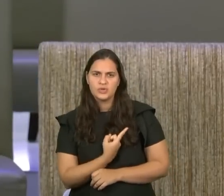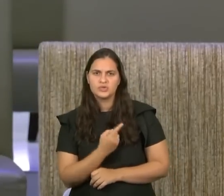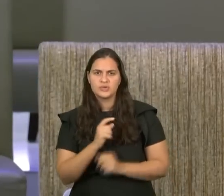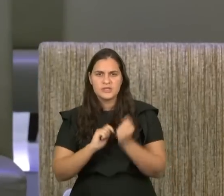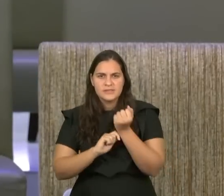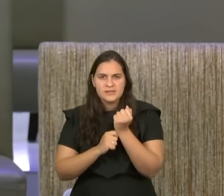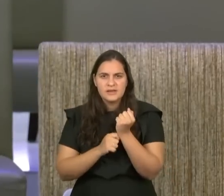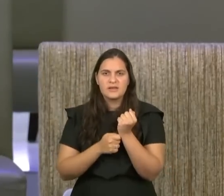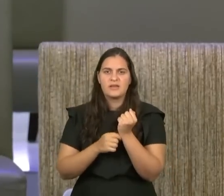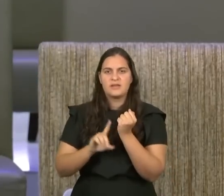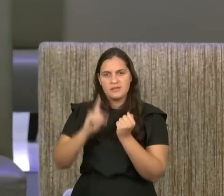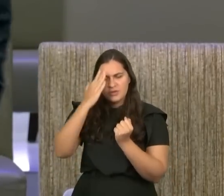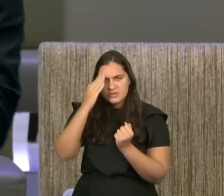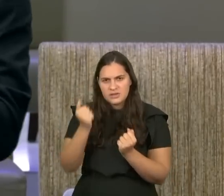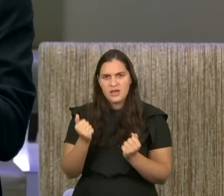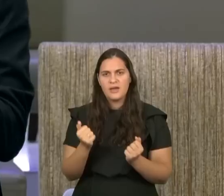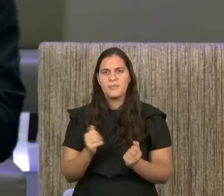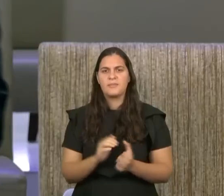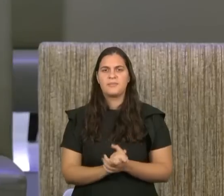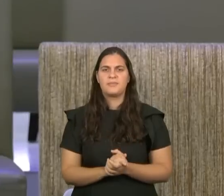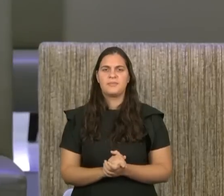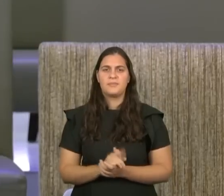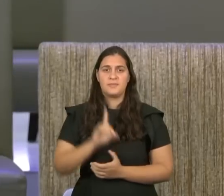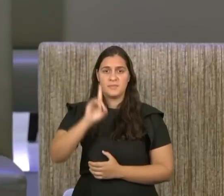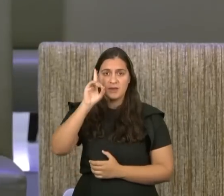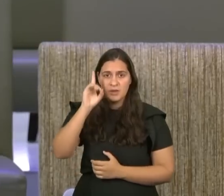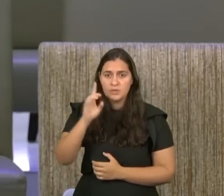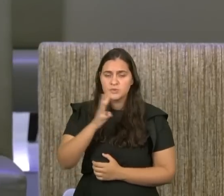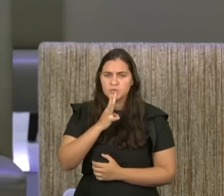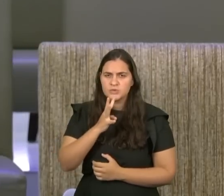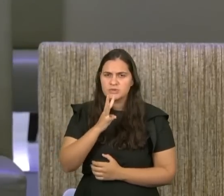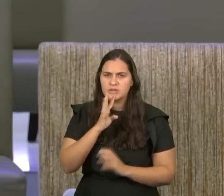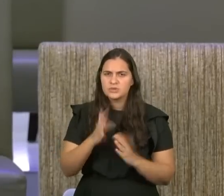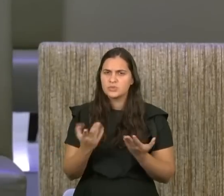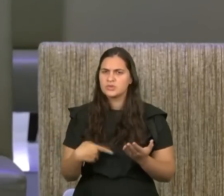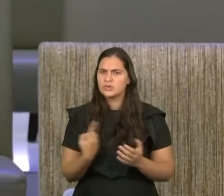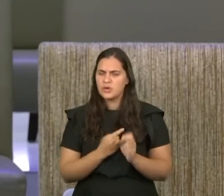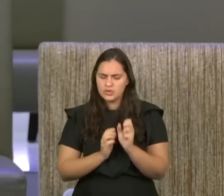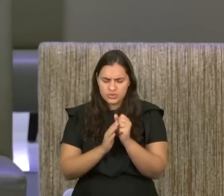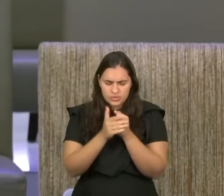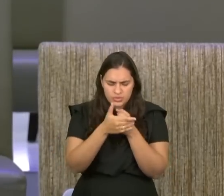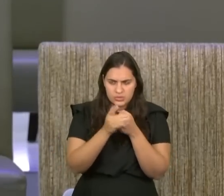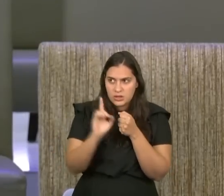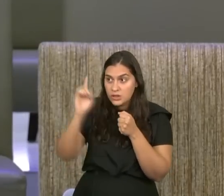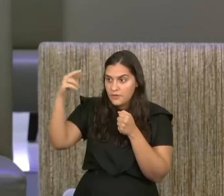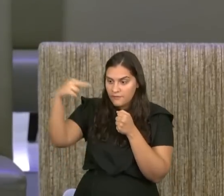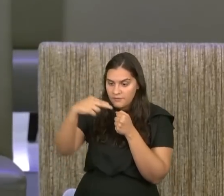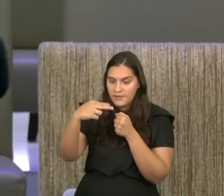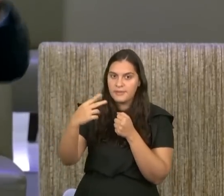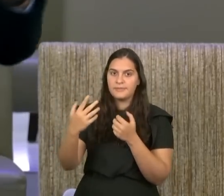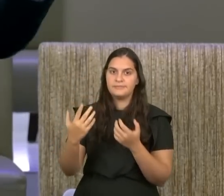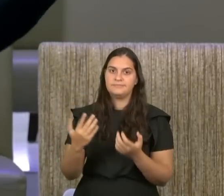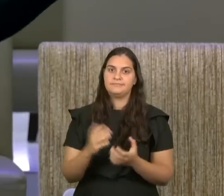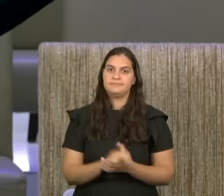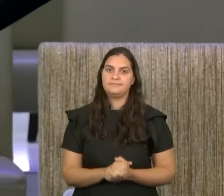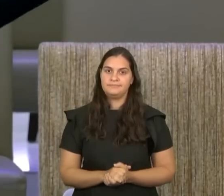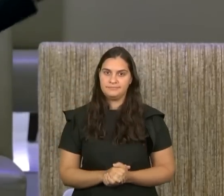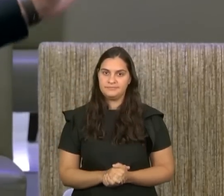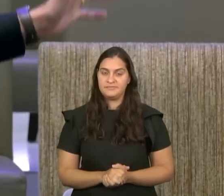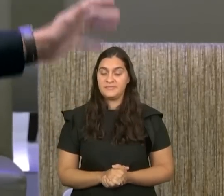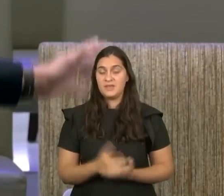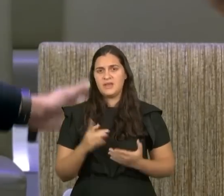Segredos ele conhece os nossos ocultos e isso poderia ser motivo para ele